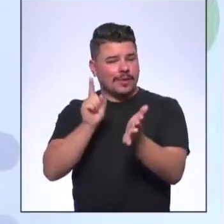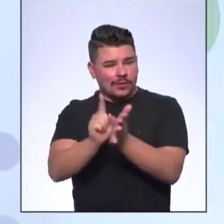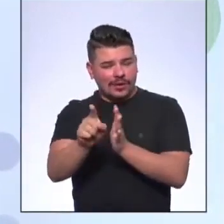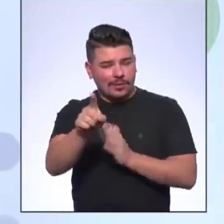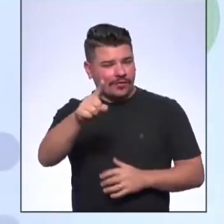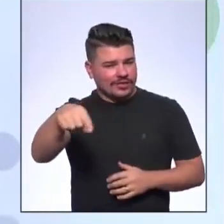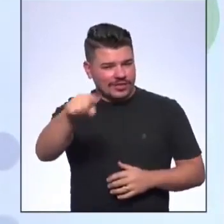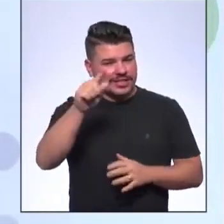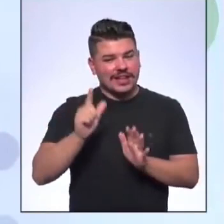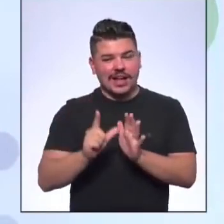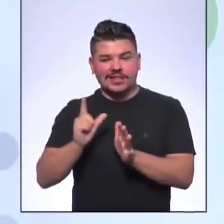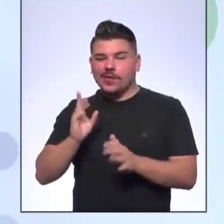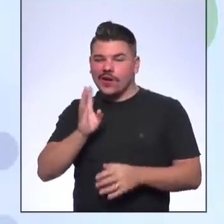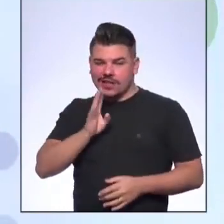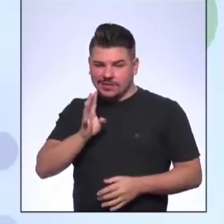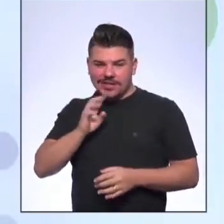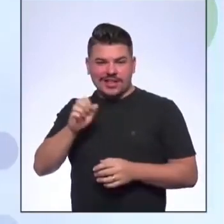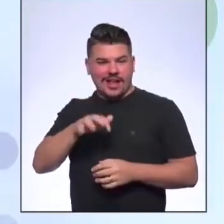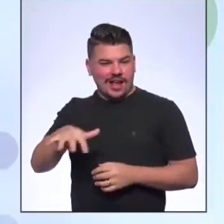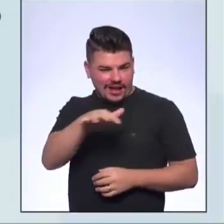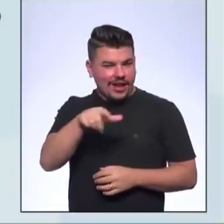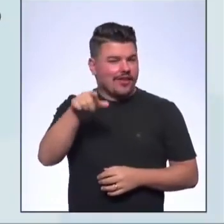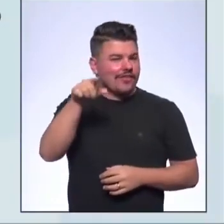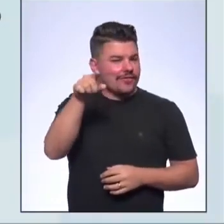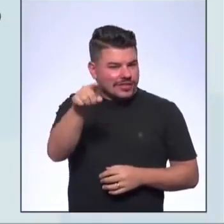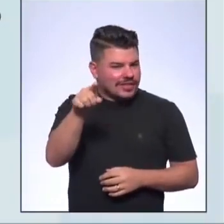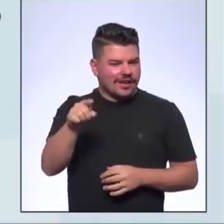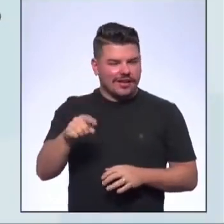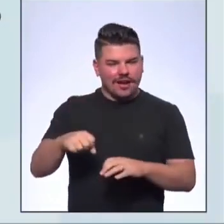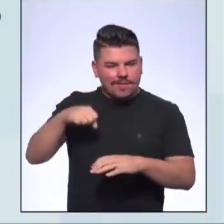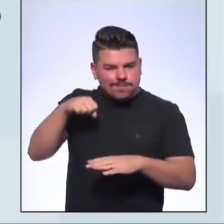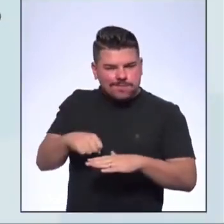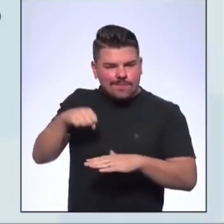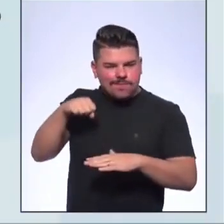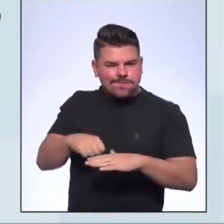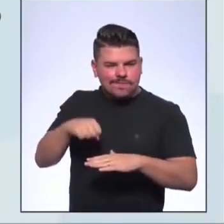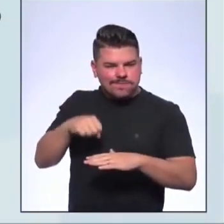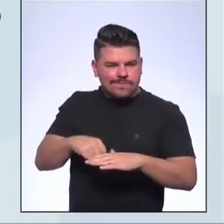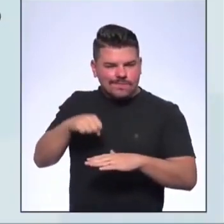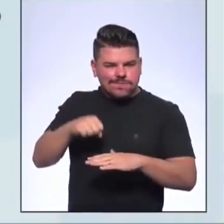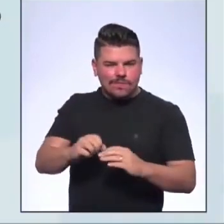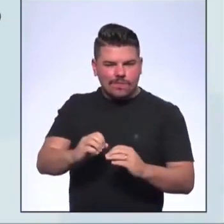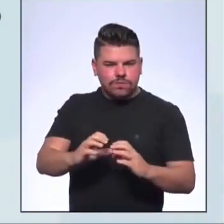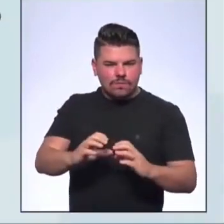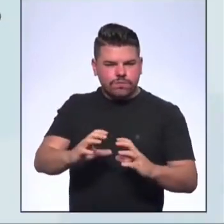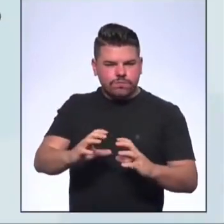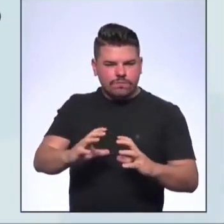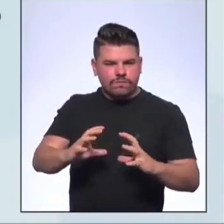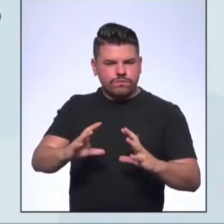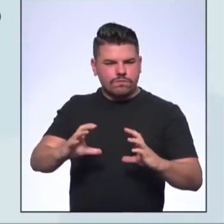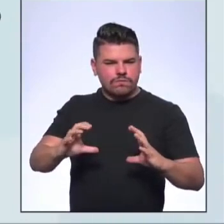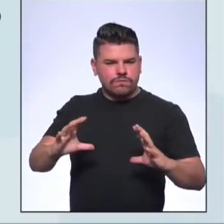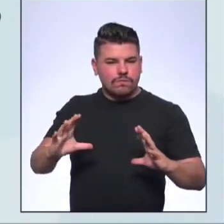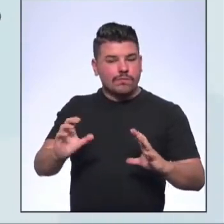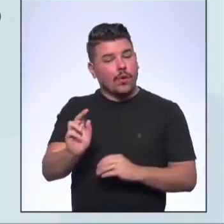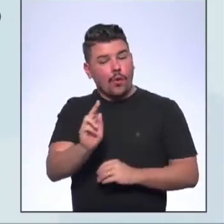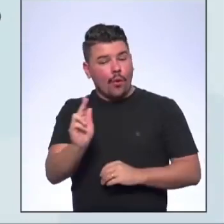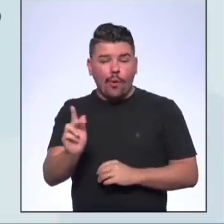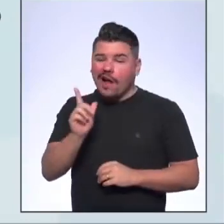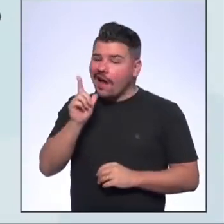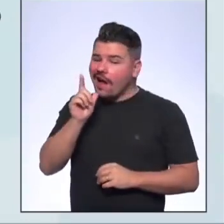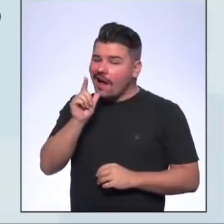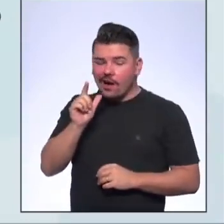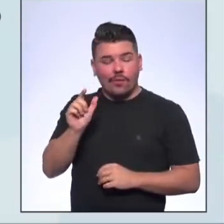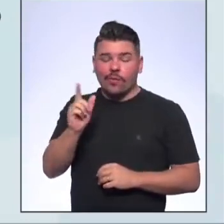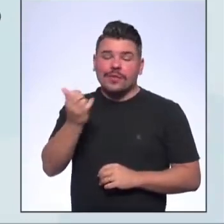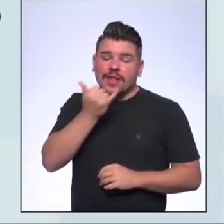Conhecimentos prévios dos alunos. Qual é a relação entre você encher um pneu de bicicleta, e a fervura do leite no fogo? Existe